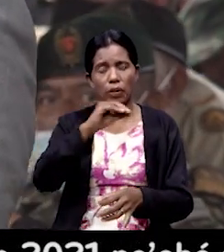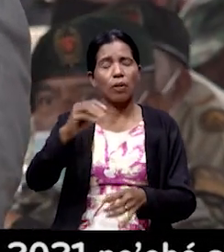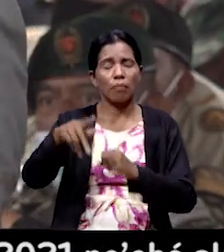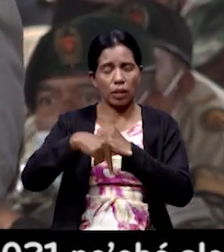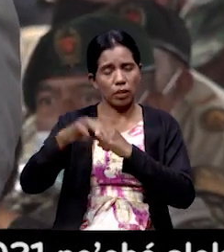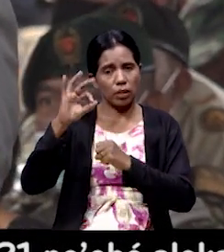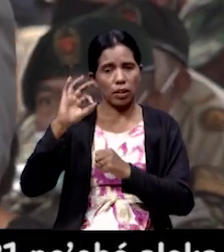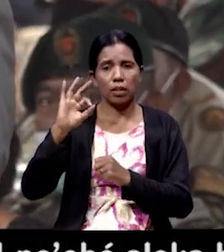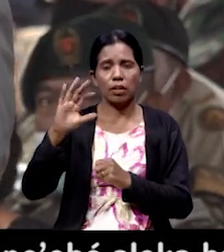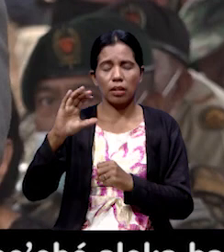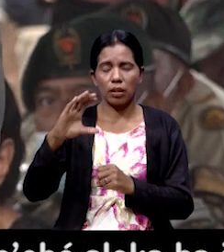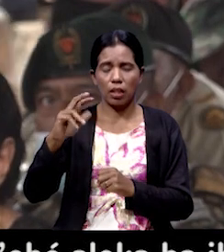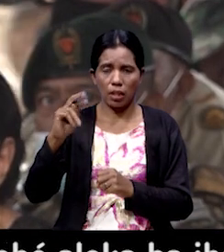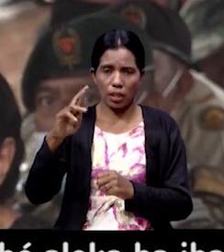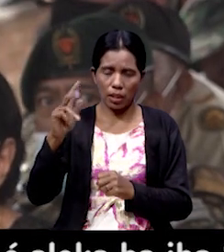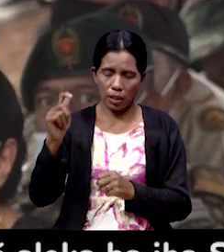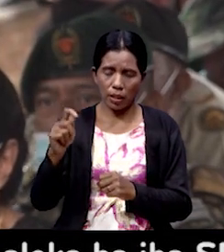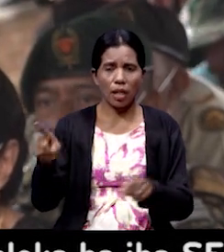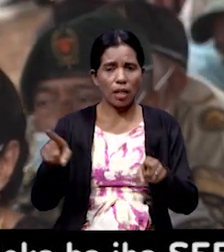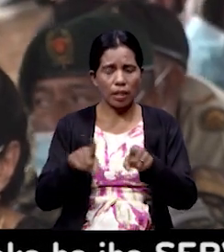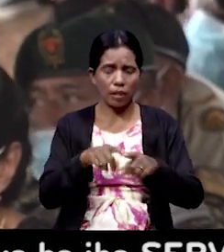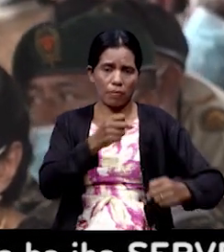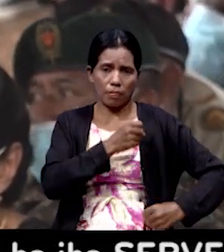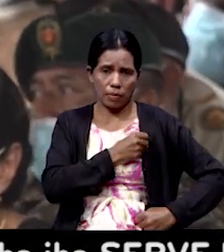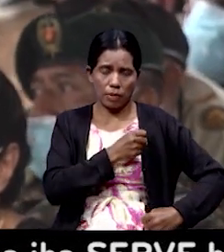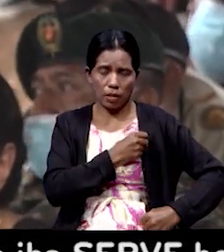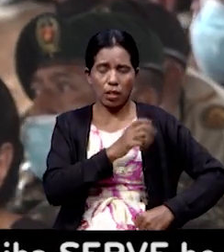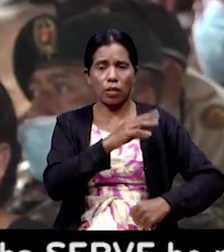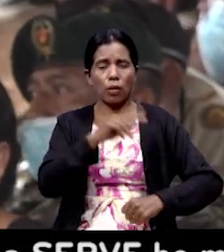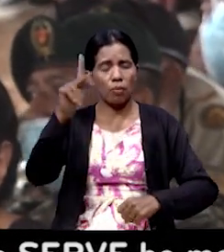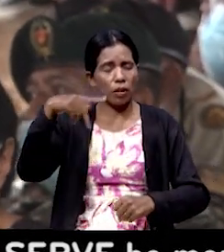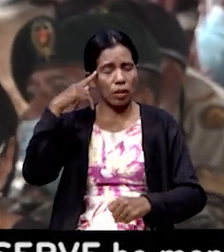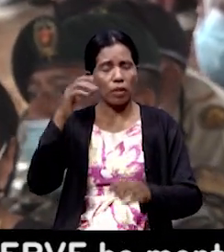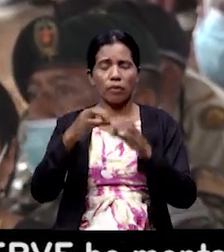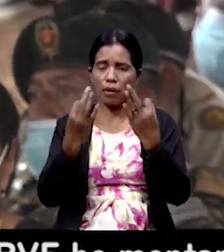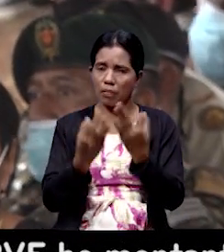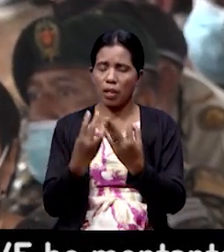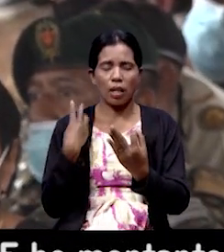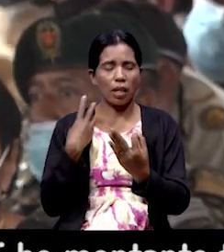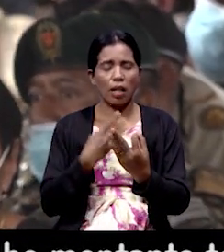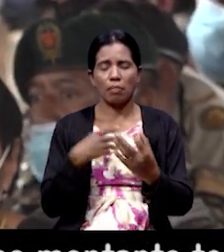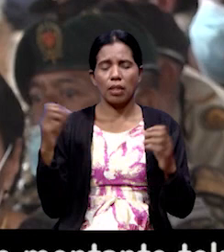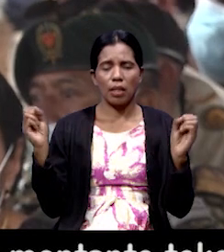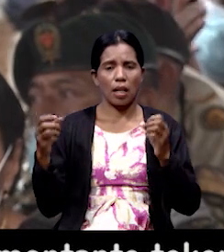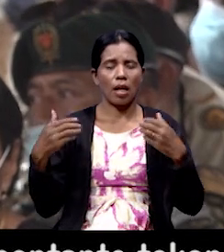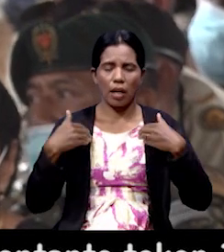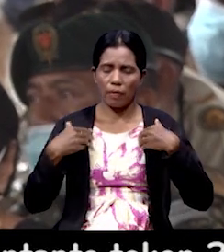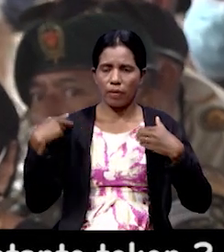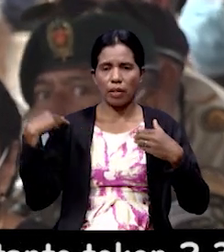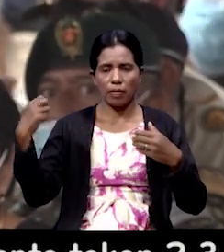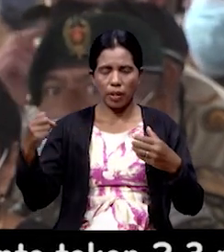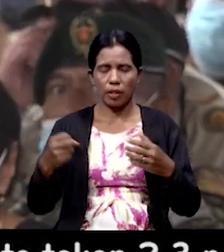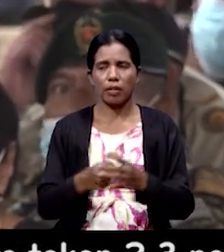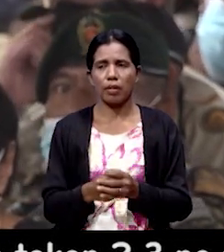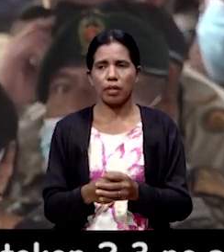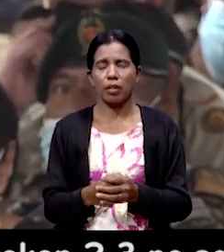Nudar político, no, nudar militar no político, família ami que bitla ia, a tu descreve no perfil,